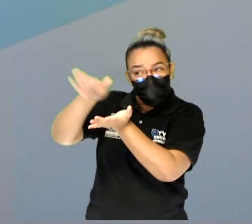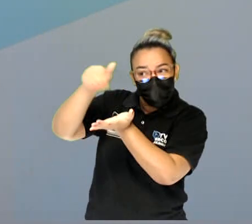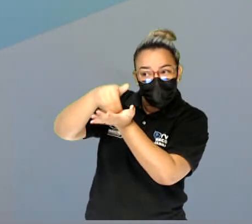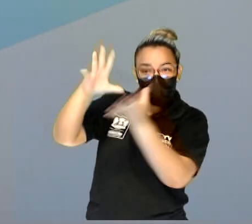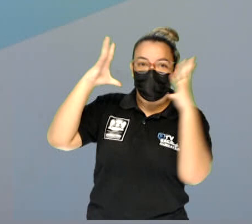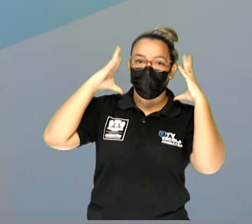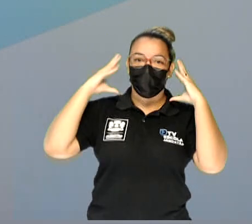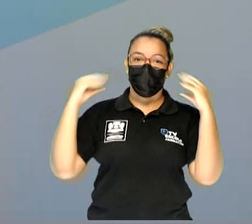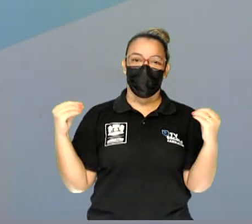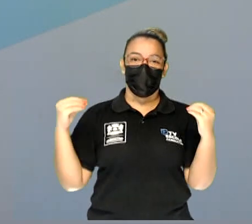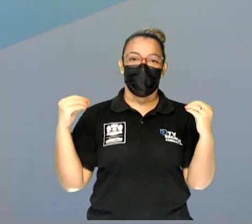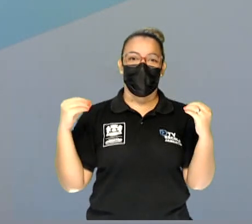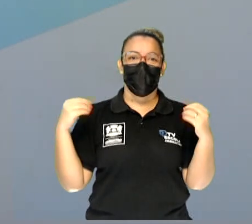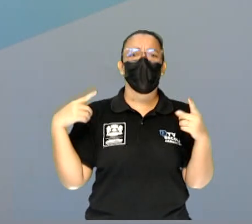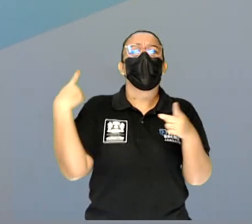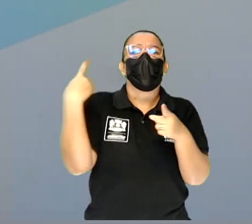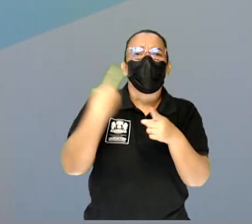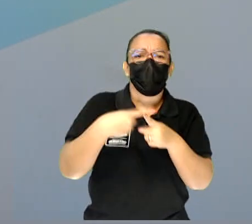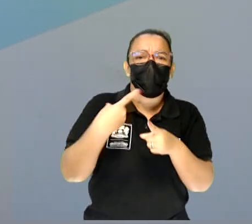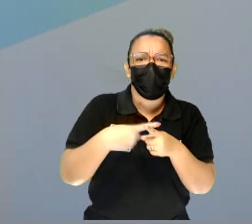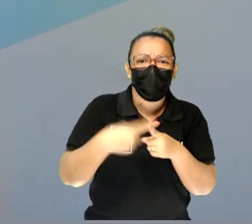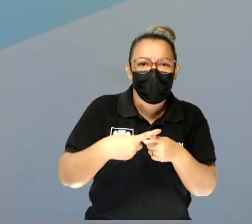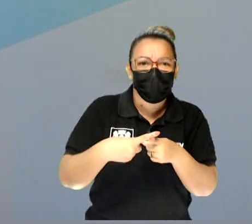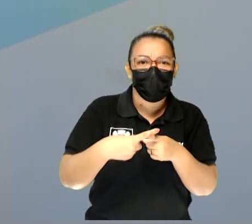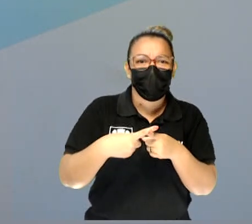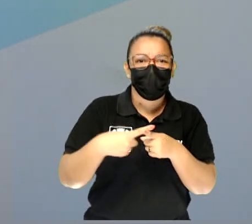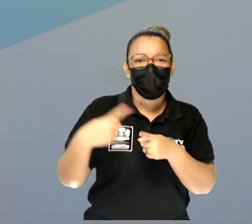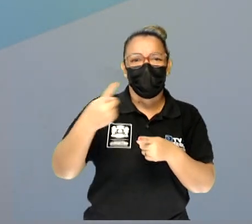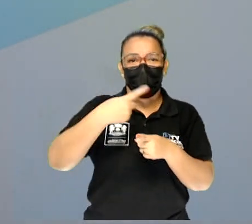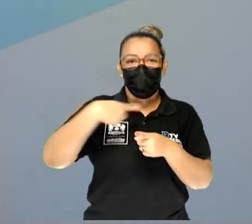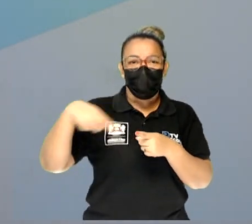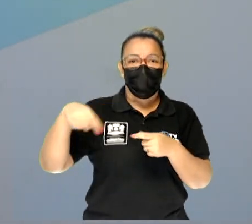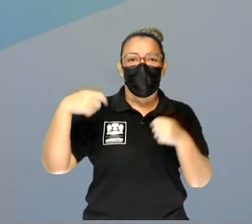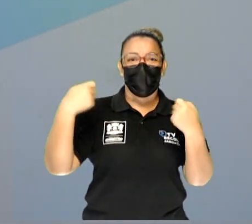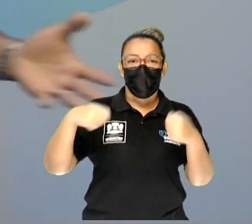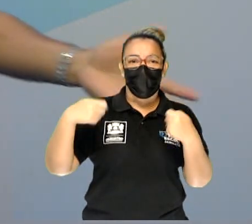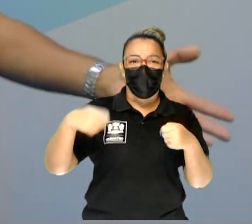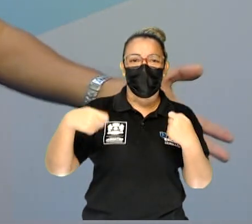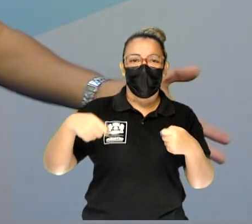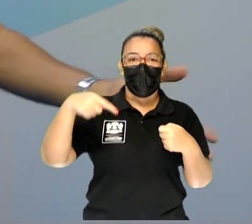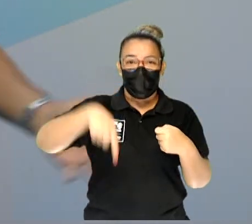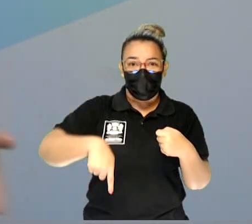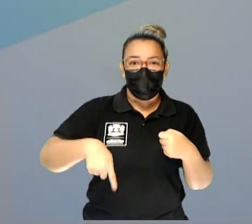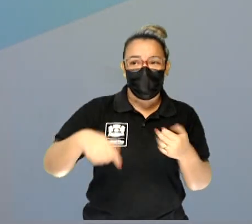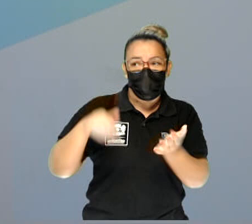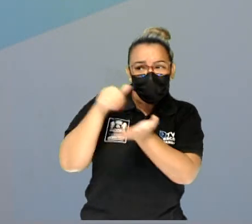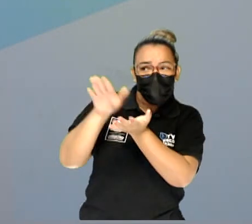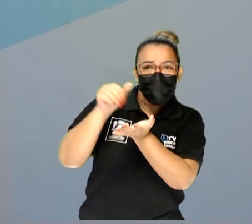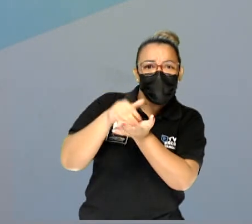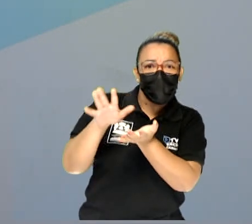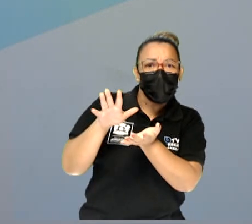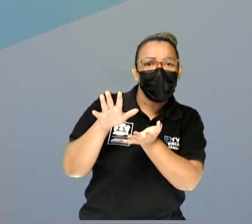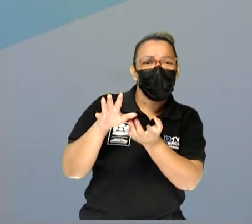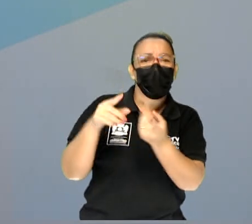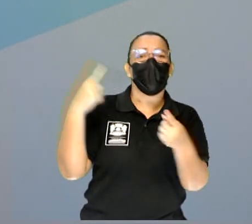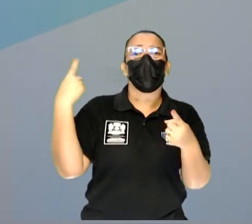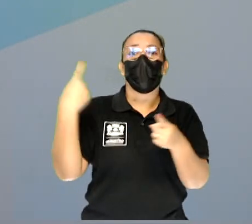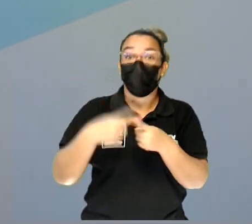holandeses? Por que todos nós aqui temos essa honra de dizer a pátria nasceu aqui? Qual o motivo